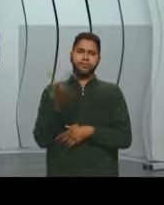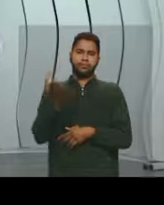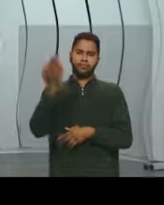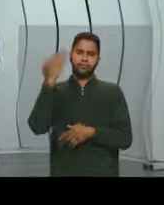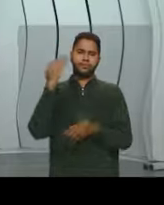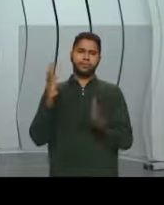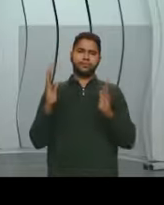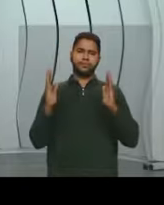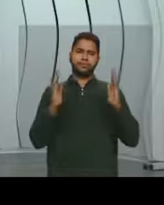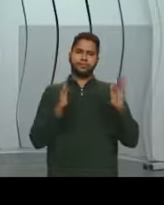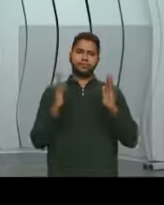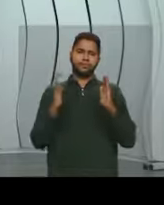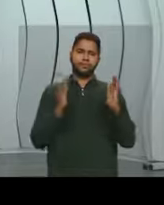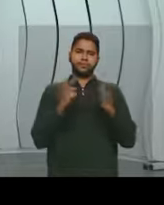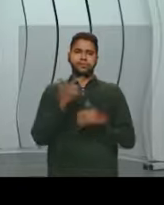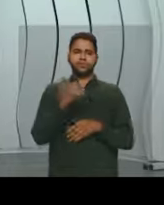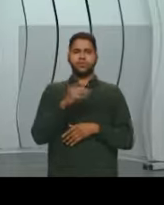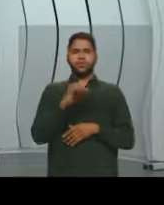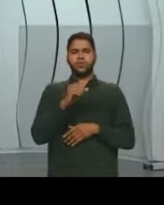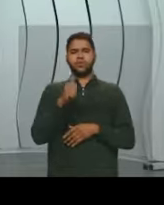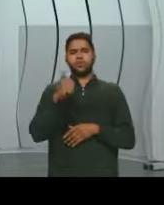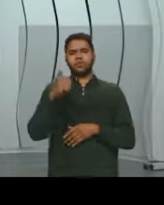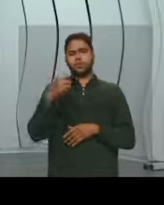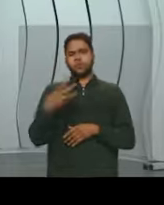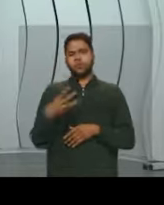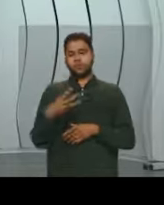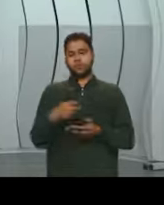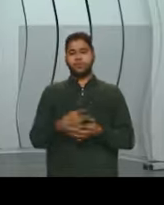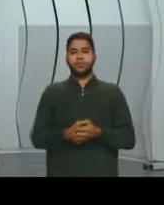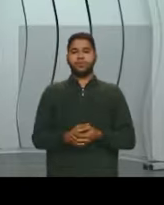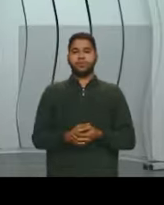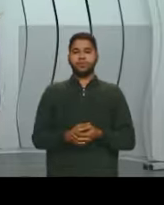em 2013. Então,